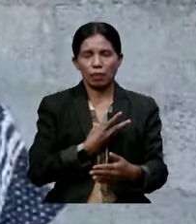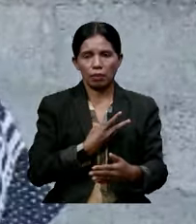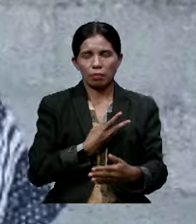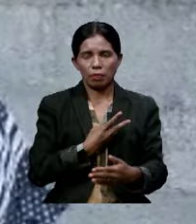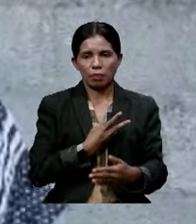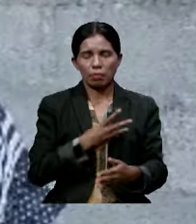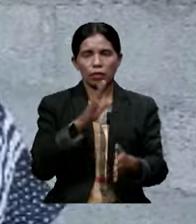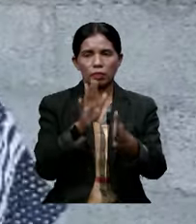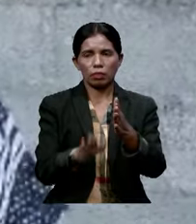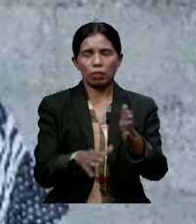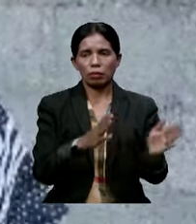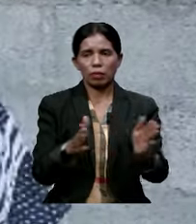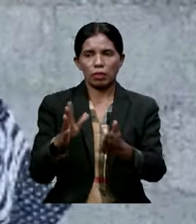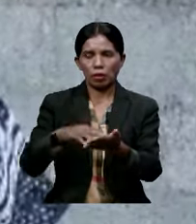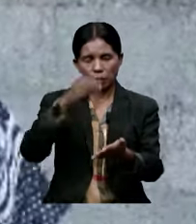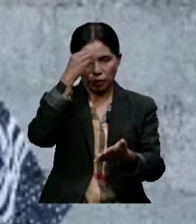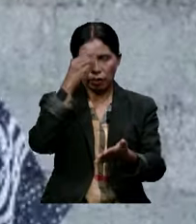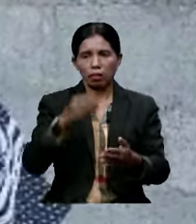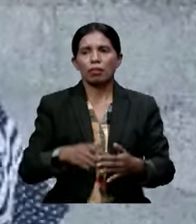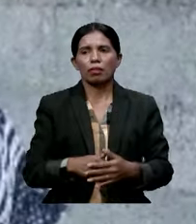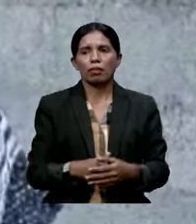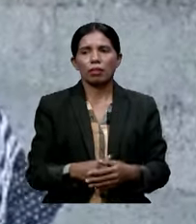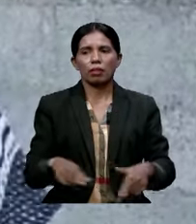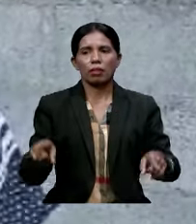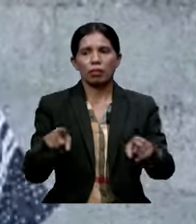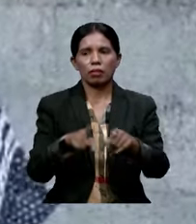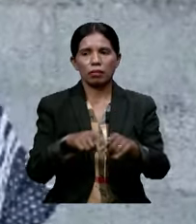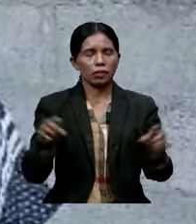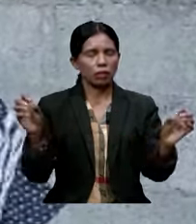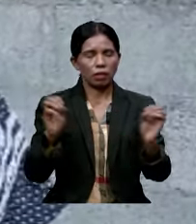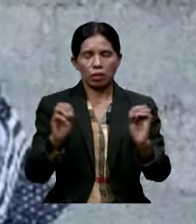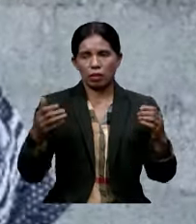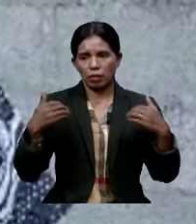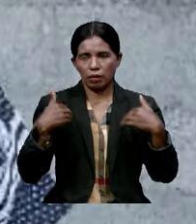iha processo de aprendizagem né hanesan falta ituan.